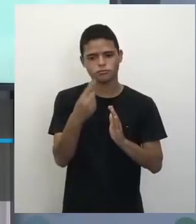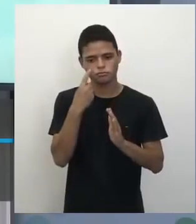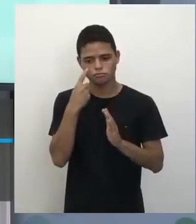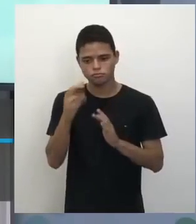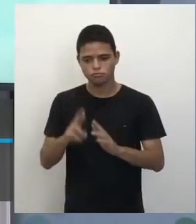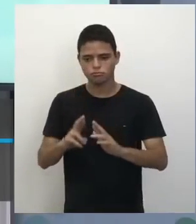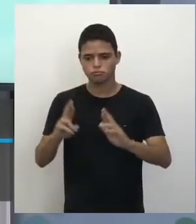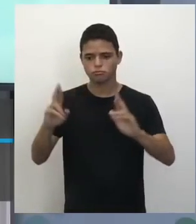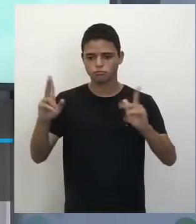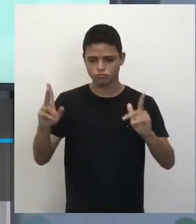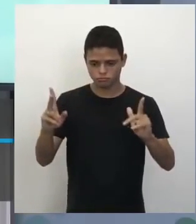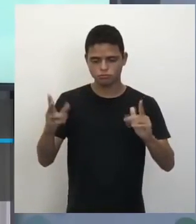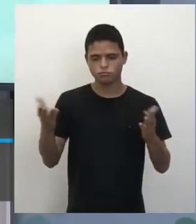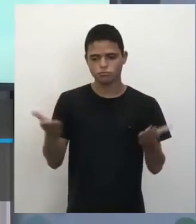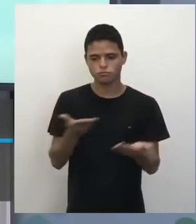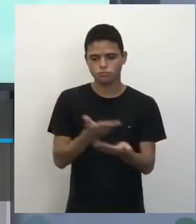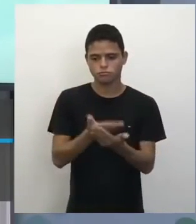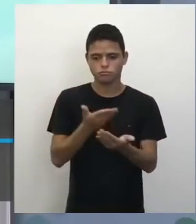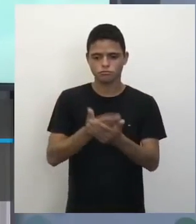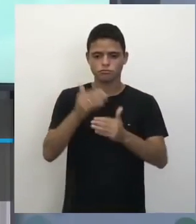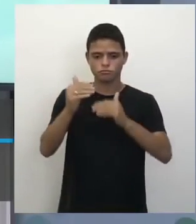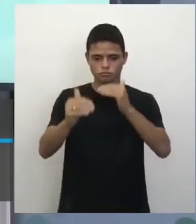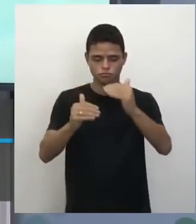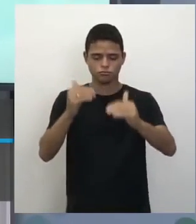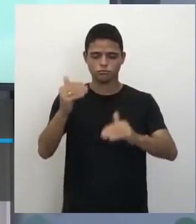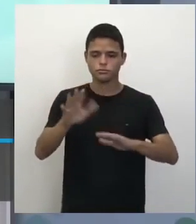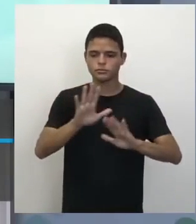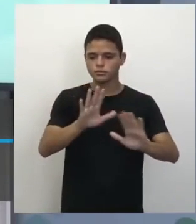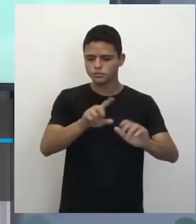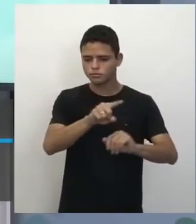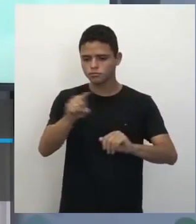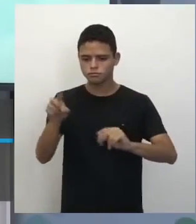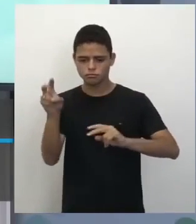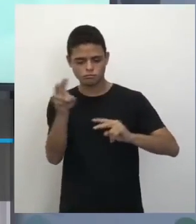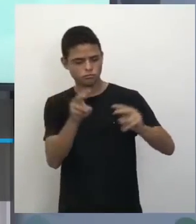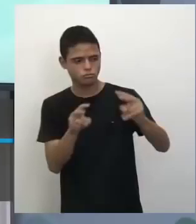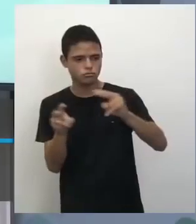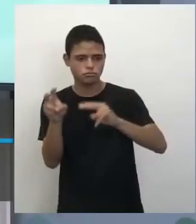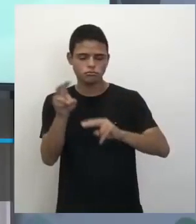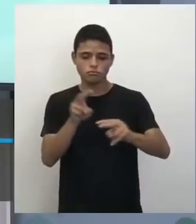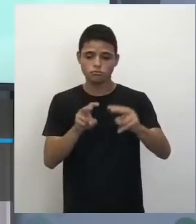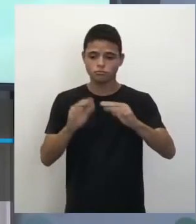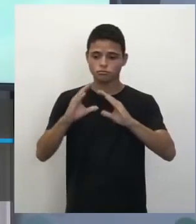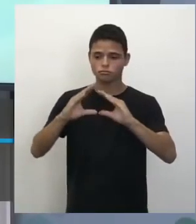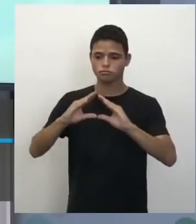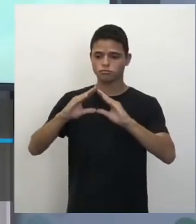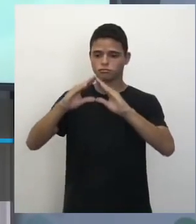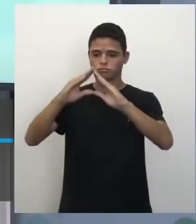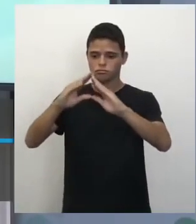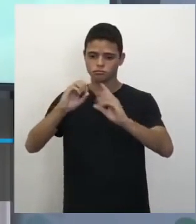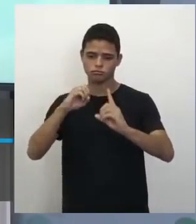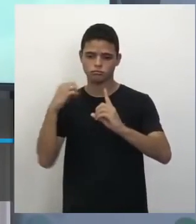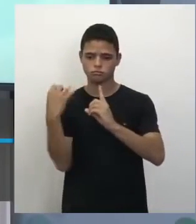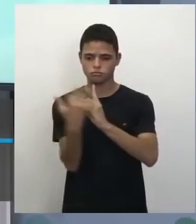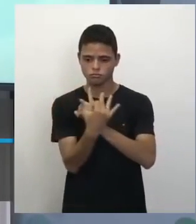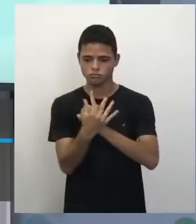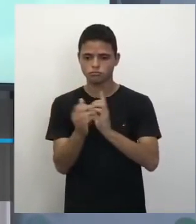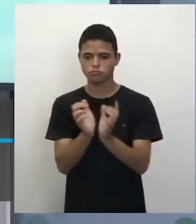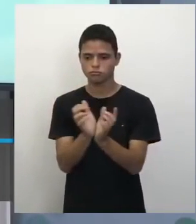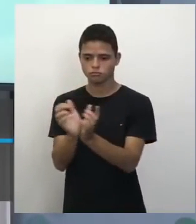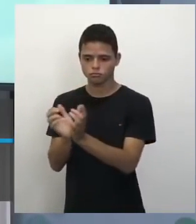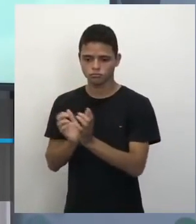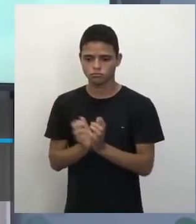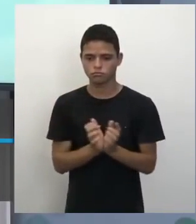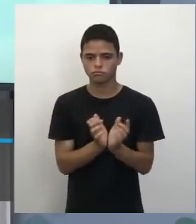diferenças com aulas posteriores. Mas quando nós olhamos aqui a pirâmide social desses povos, nós